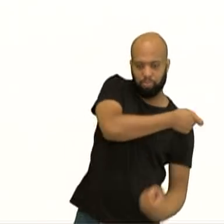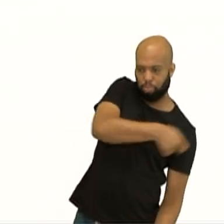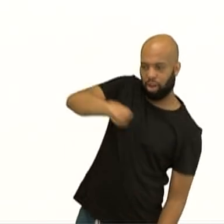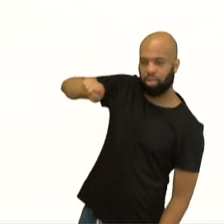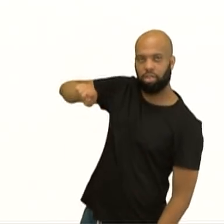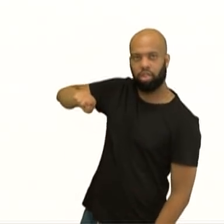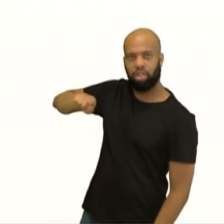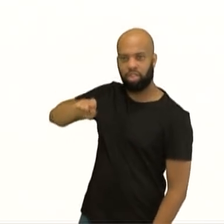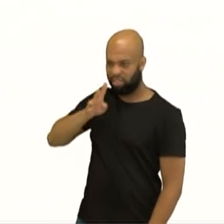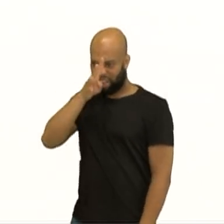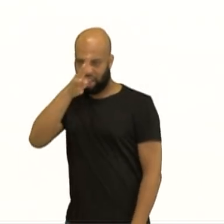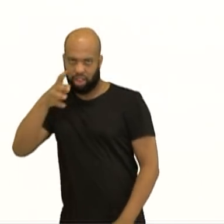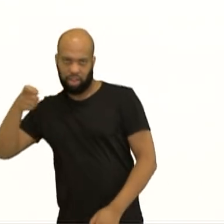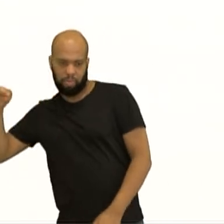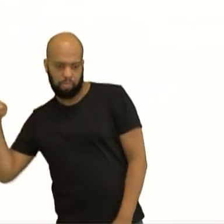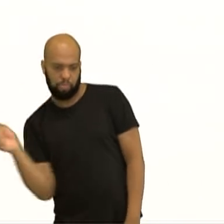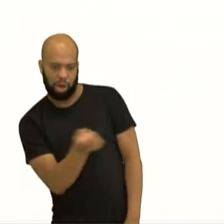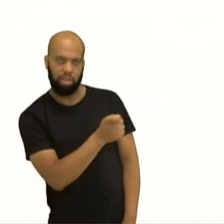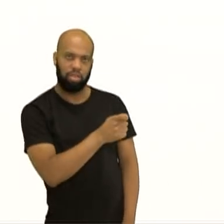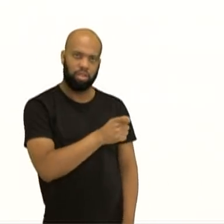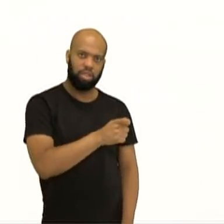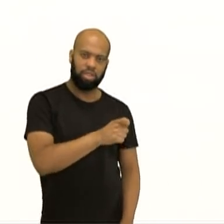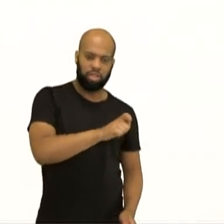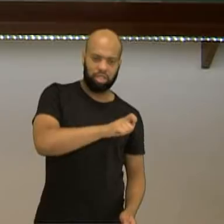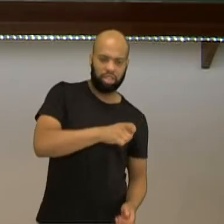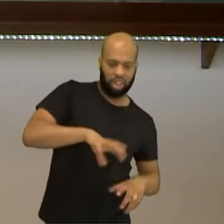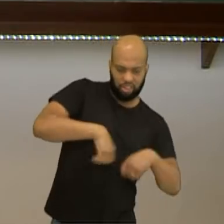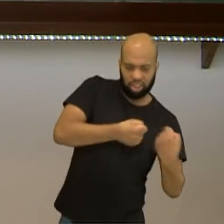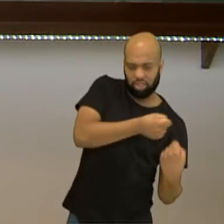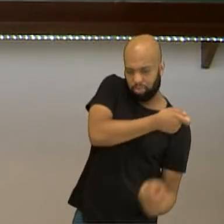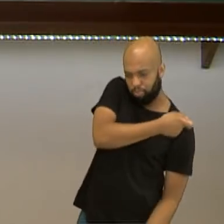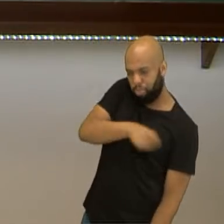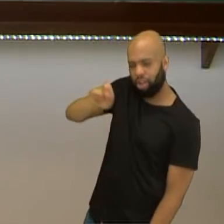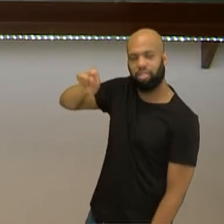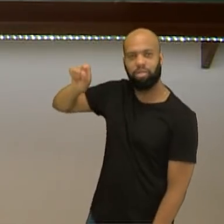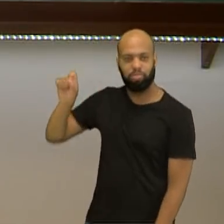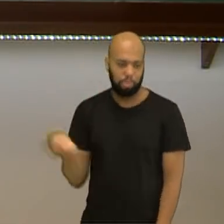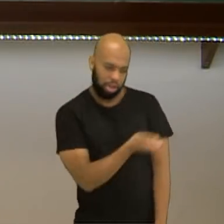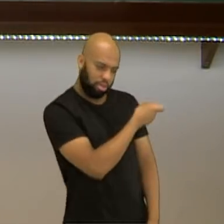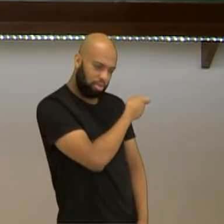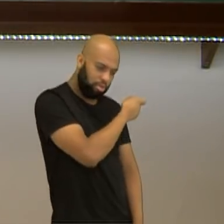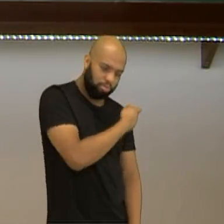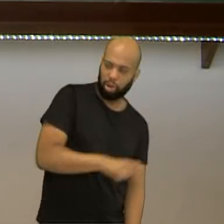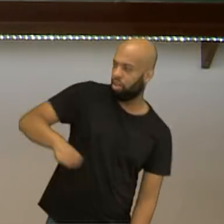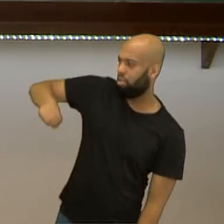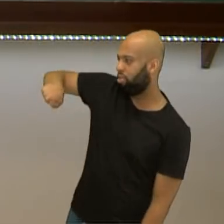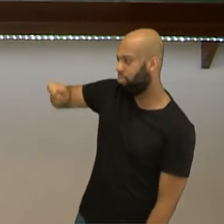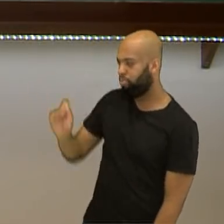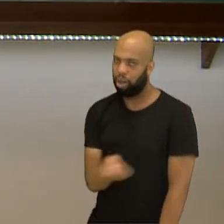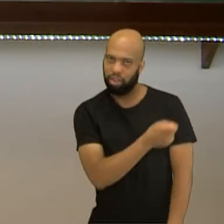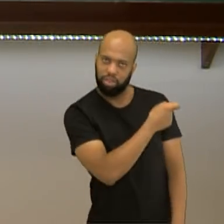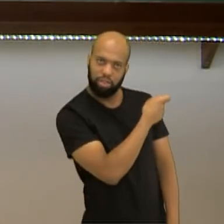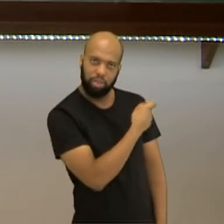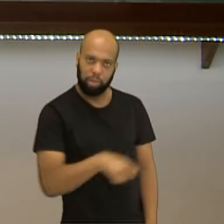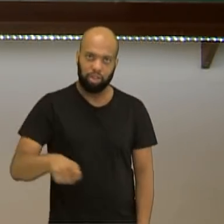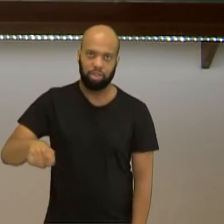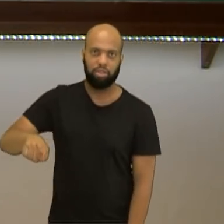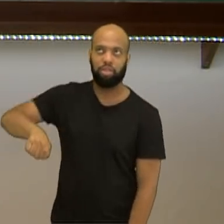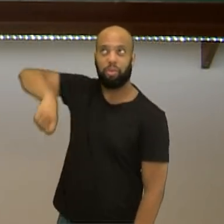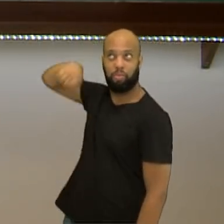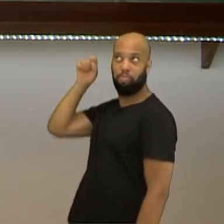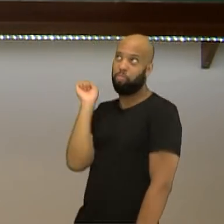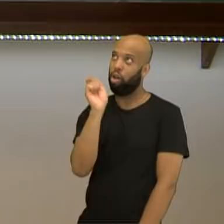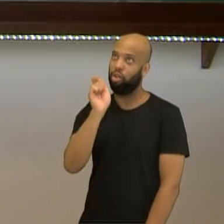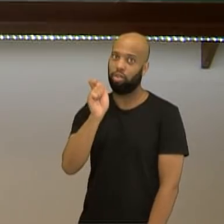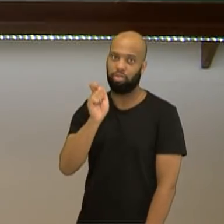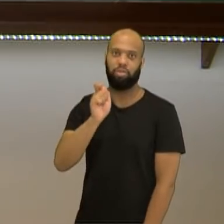jogos, os estilos de jogos, desculpa, como que acontece essa questão de ataque e defesa, tá?